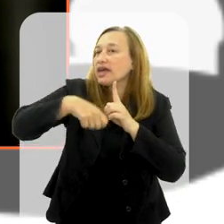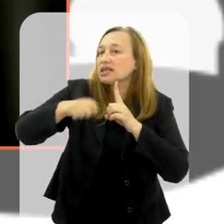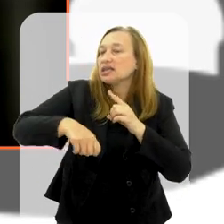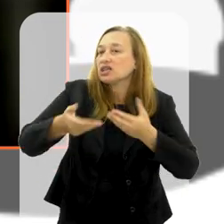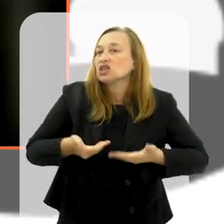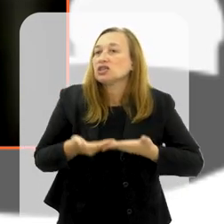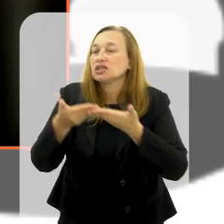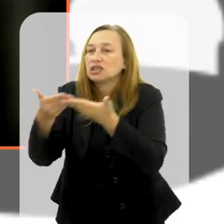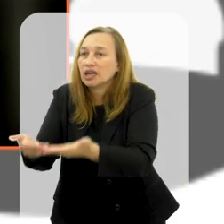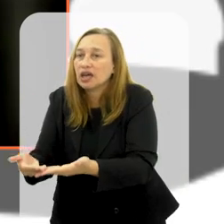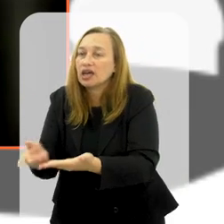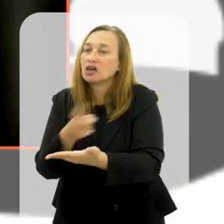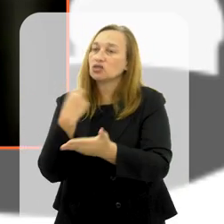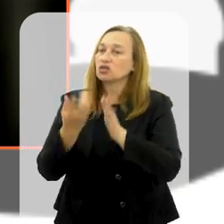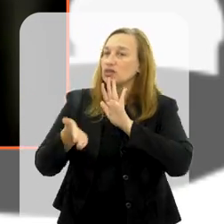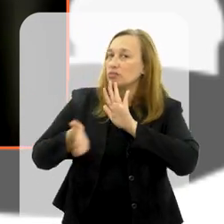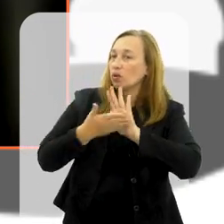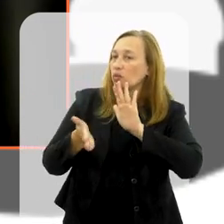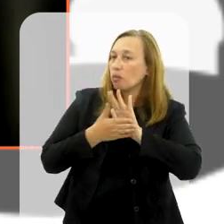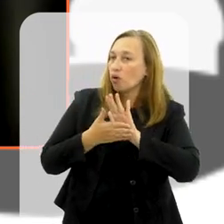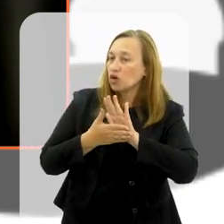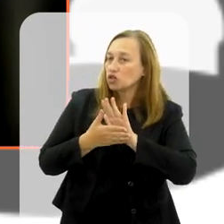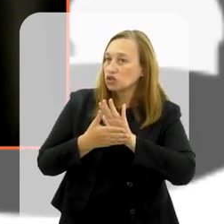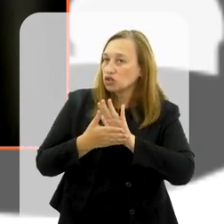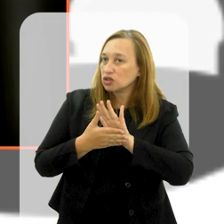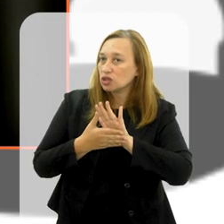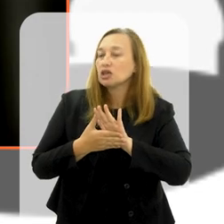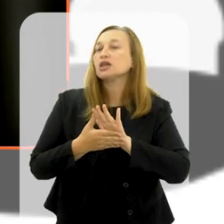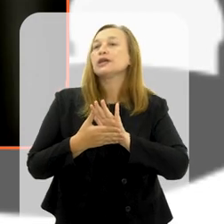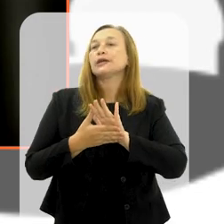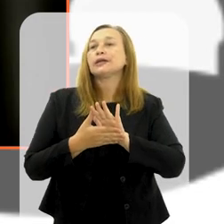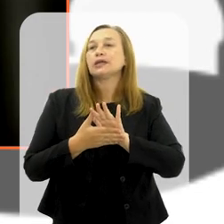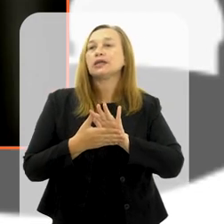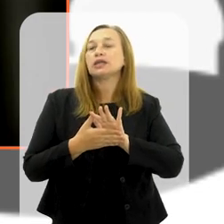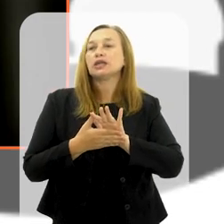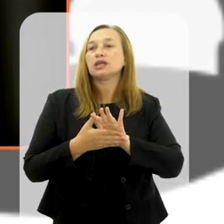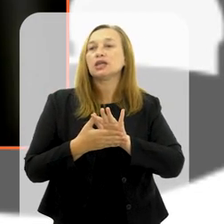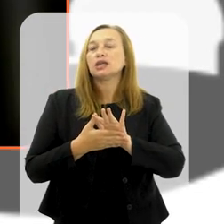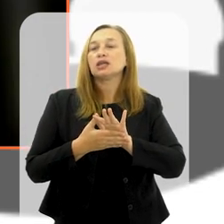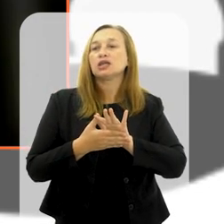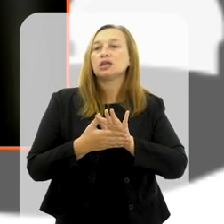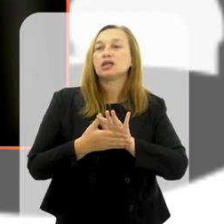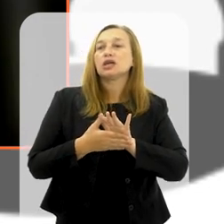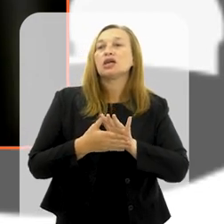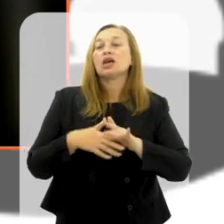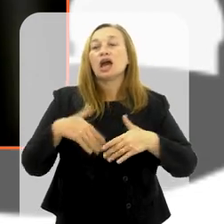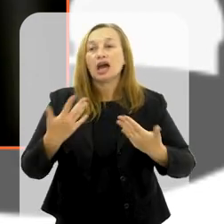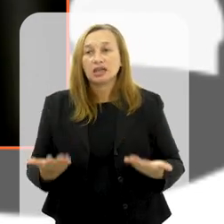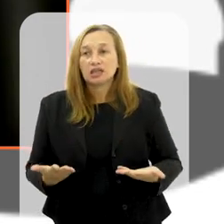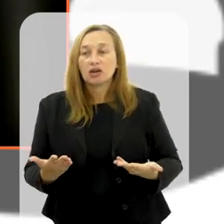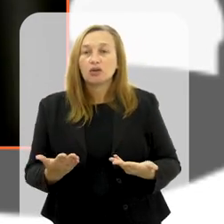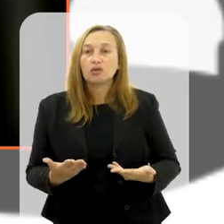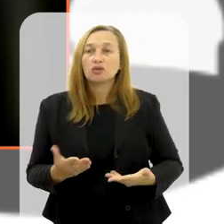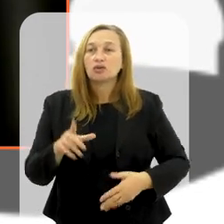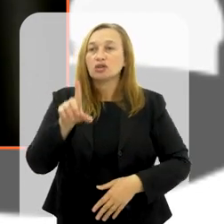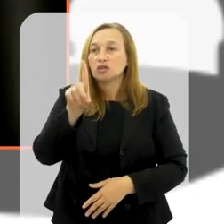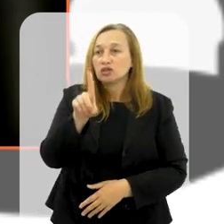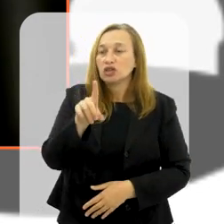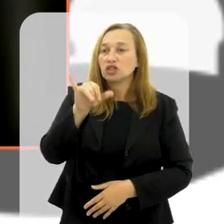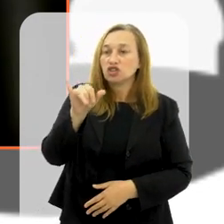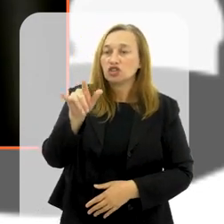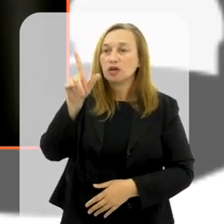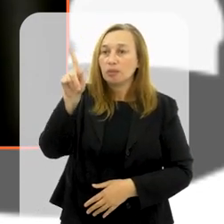gente entrega as nossas propostas e recomendações, e aí os diplomatas vão trabalhar entre julho